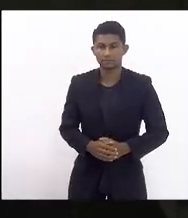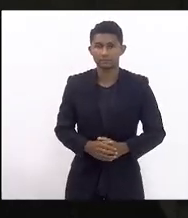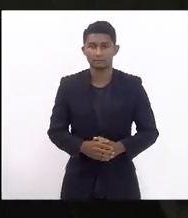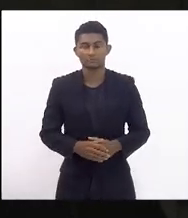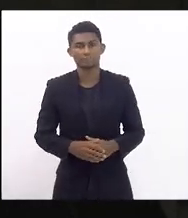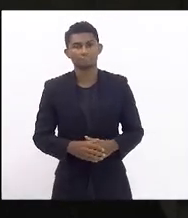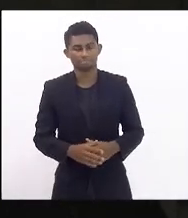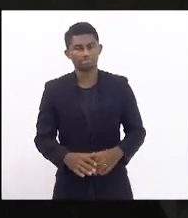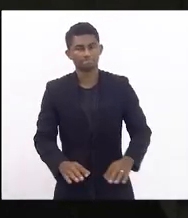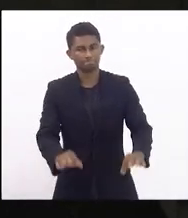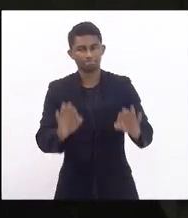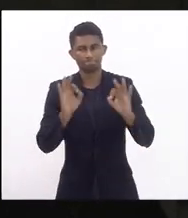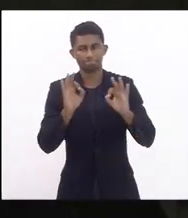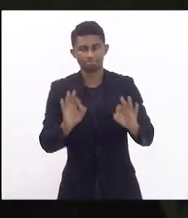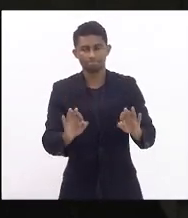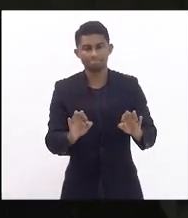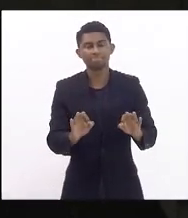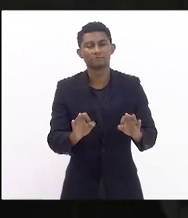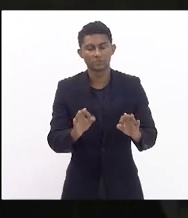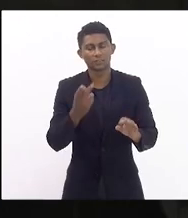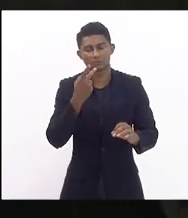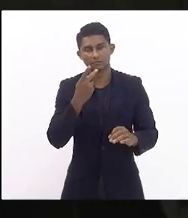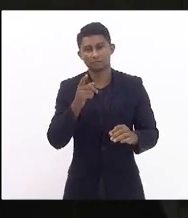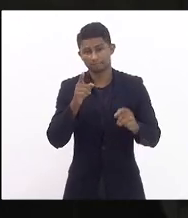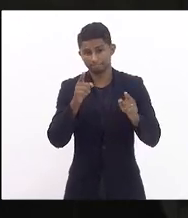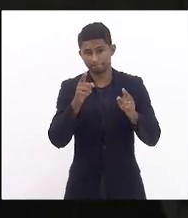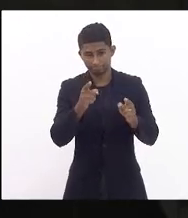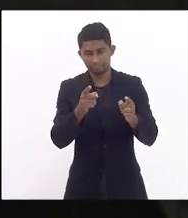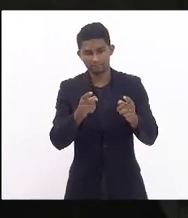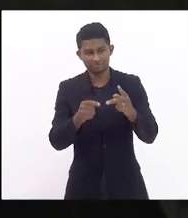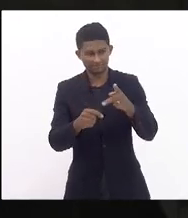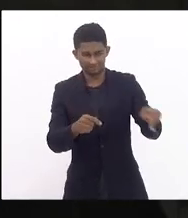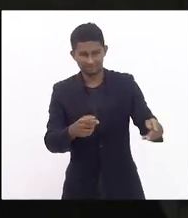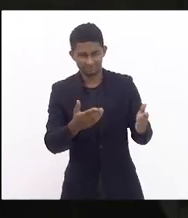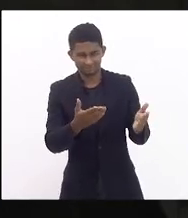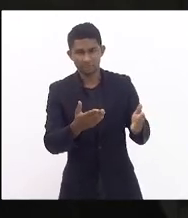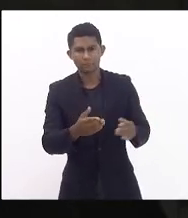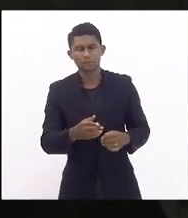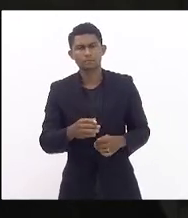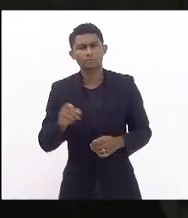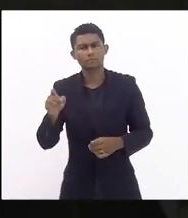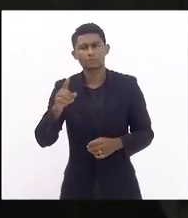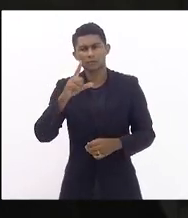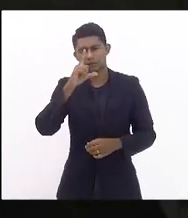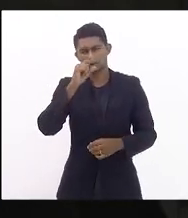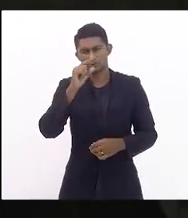Eu garanto a Vossa Excelência, senhora presidente, que o Putin